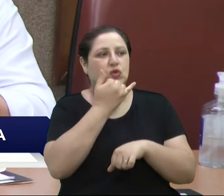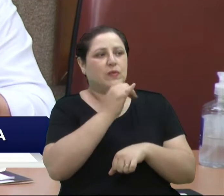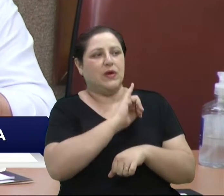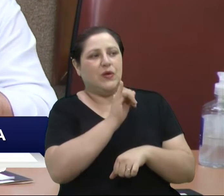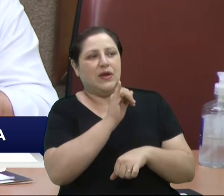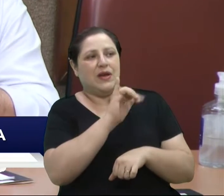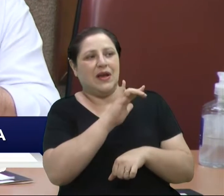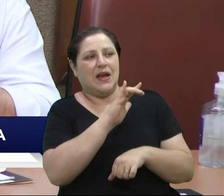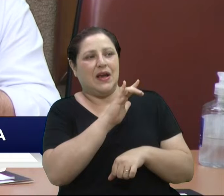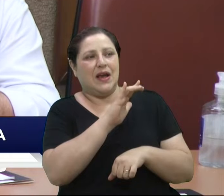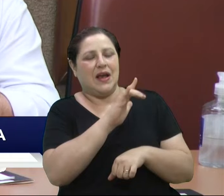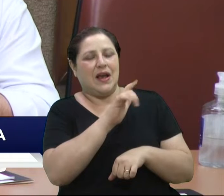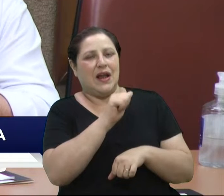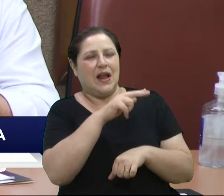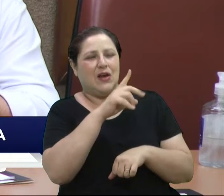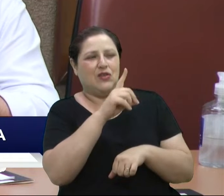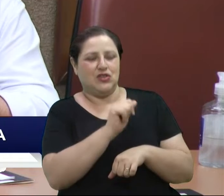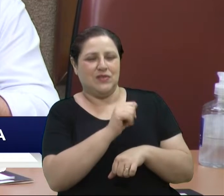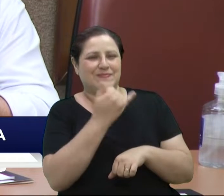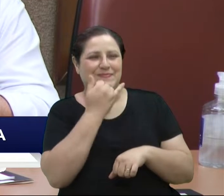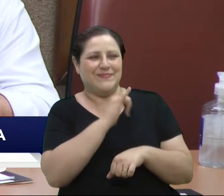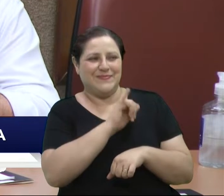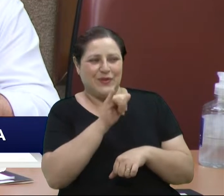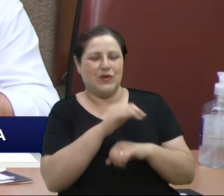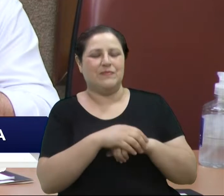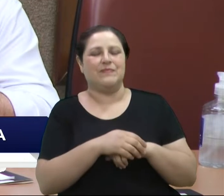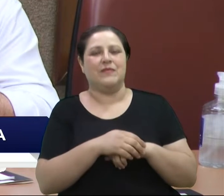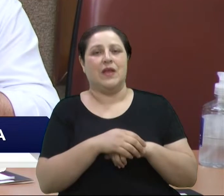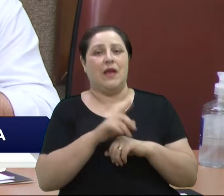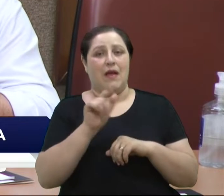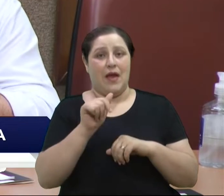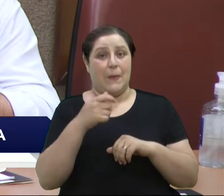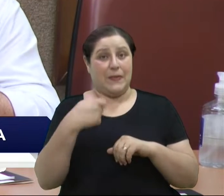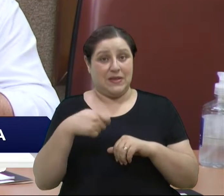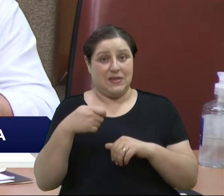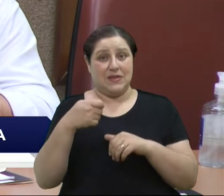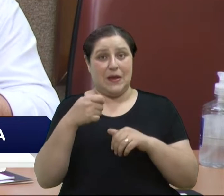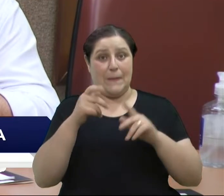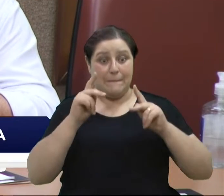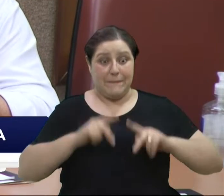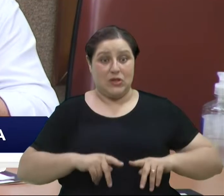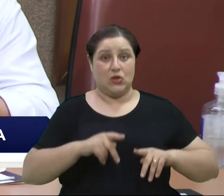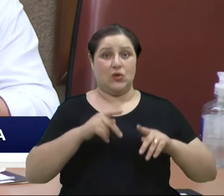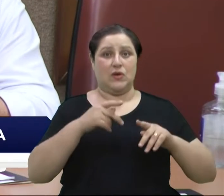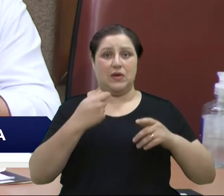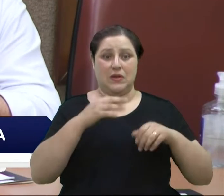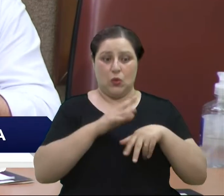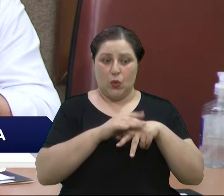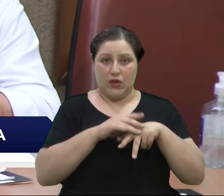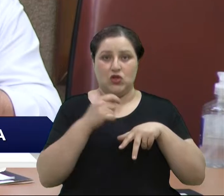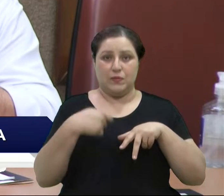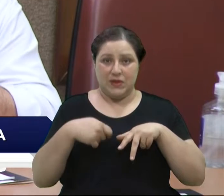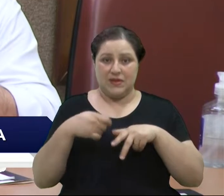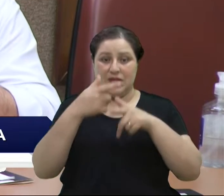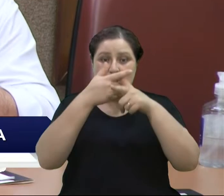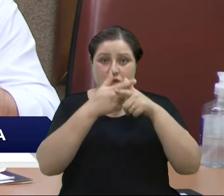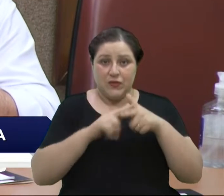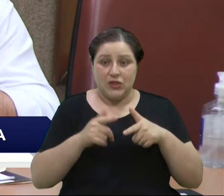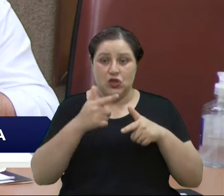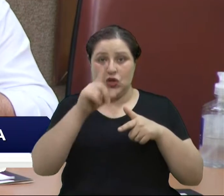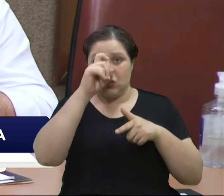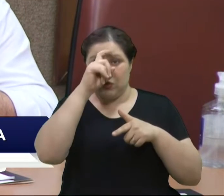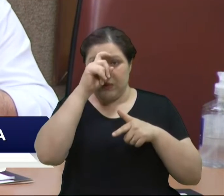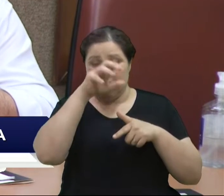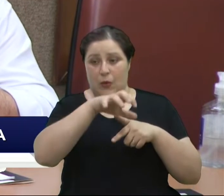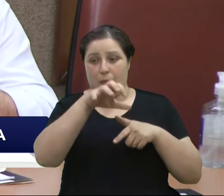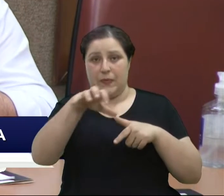nossa coordenadora. Nós temos que achar um mecanismo de distribuir essa demanda. Porque, como disse a secretária, nós já extrapolamos o